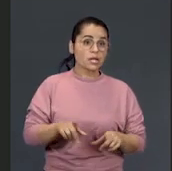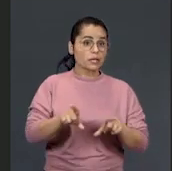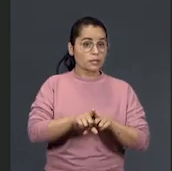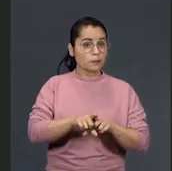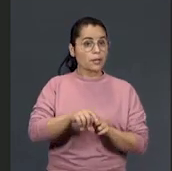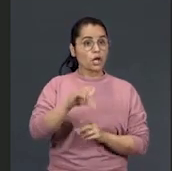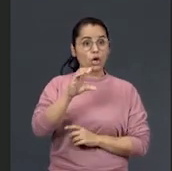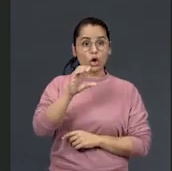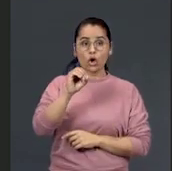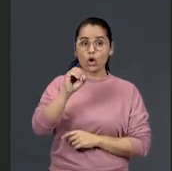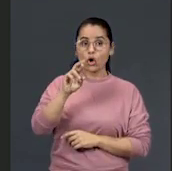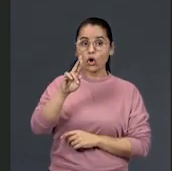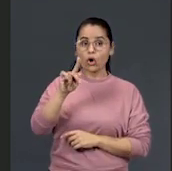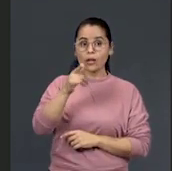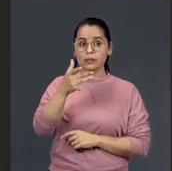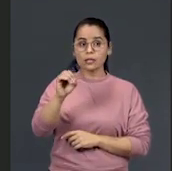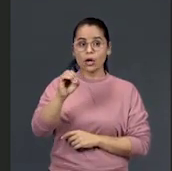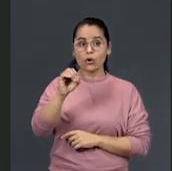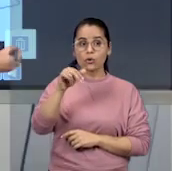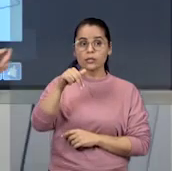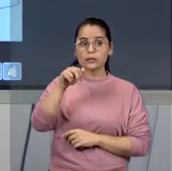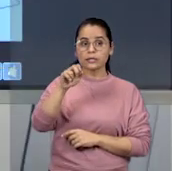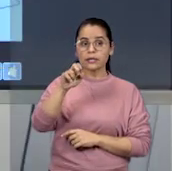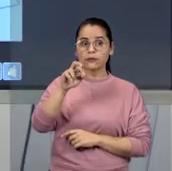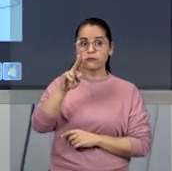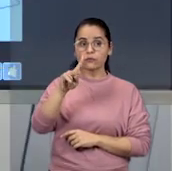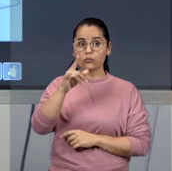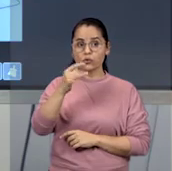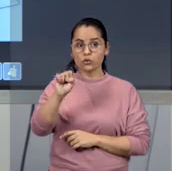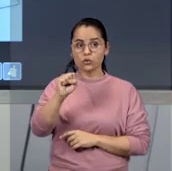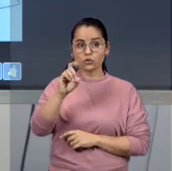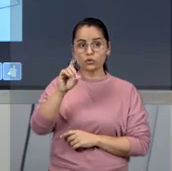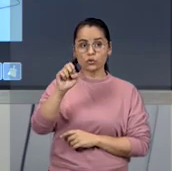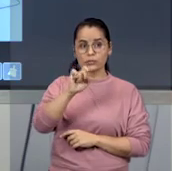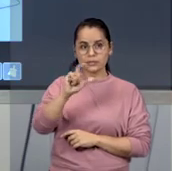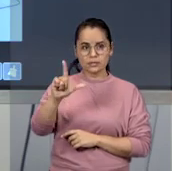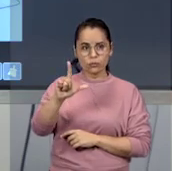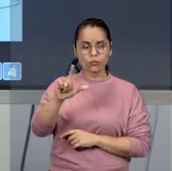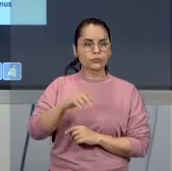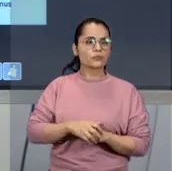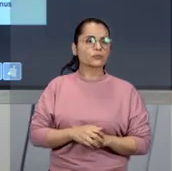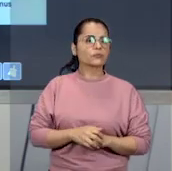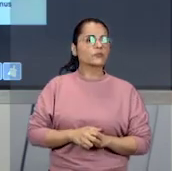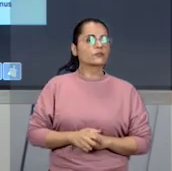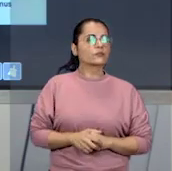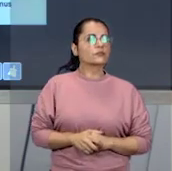de cordão nervoso dorsal, formando aí o sistema nervoso, tá?